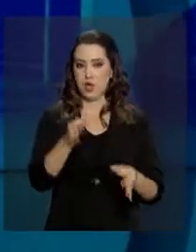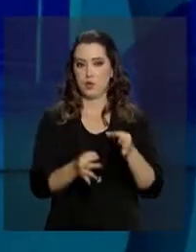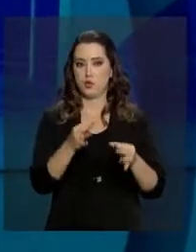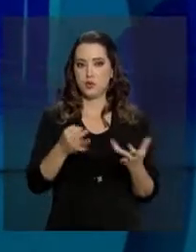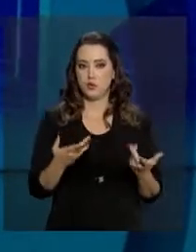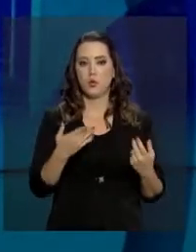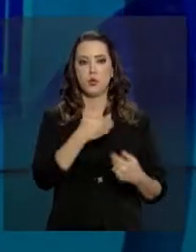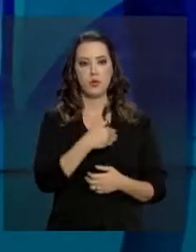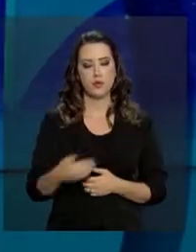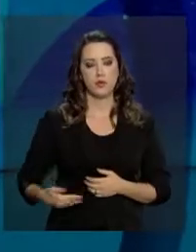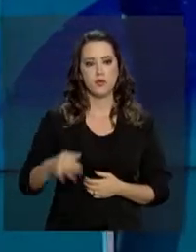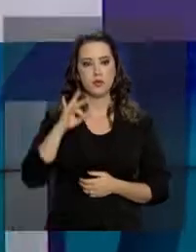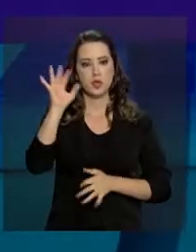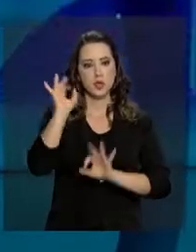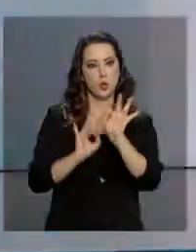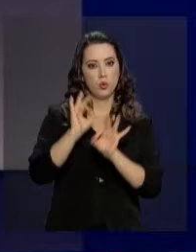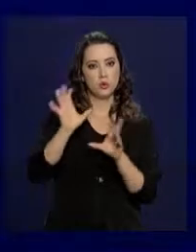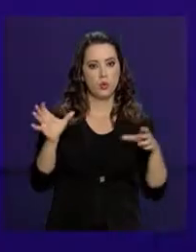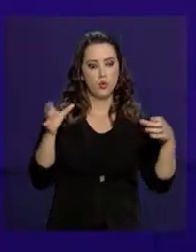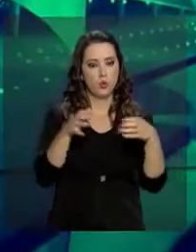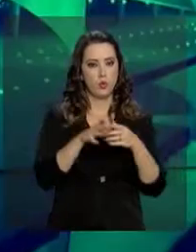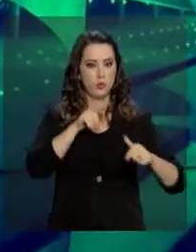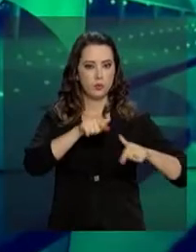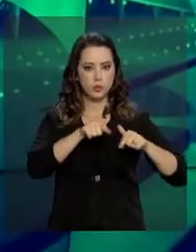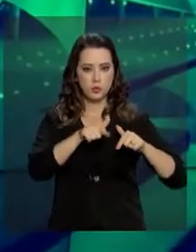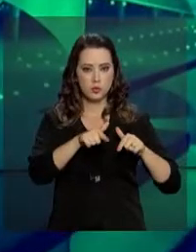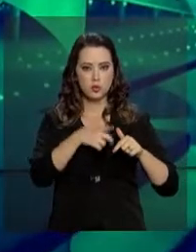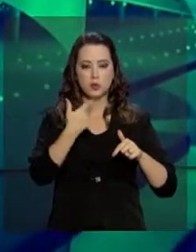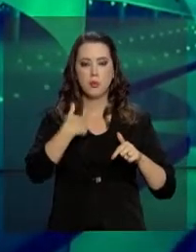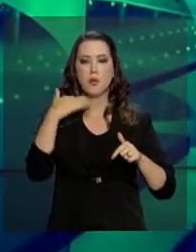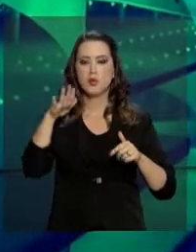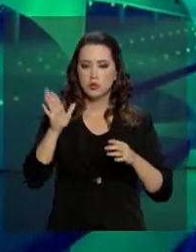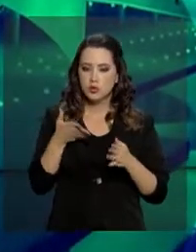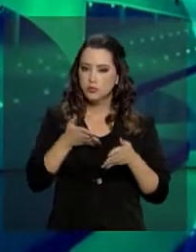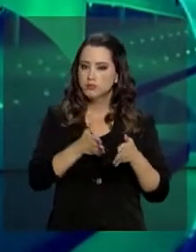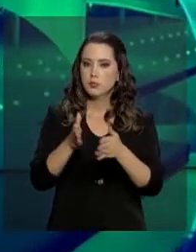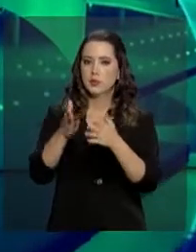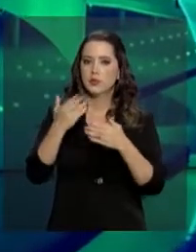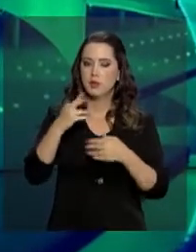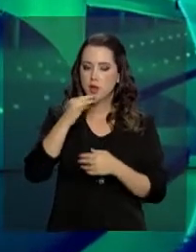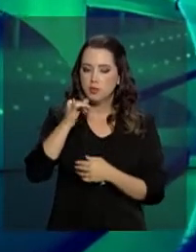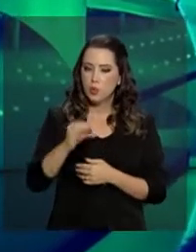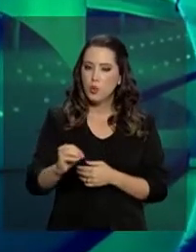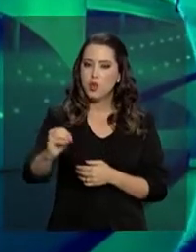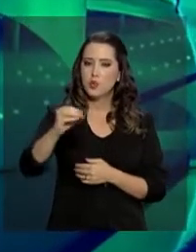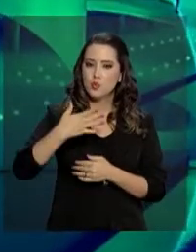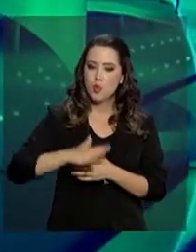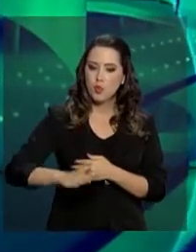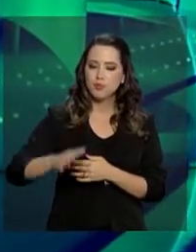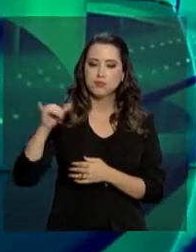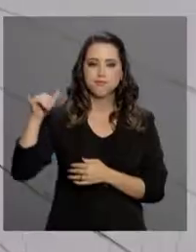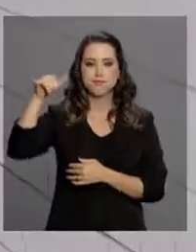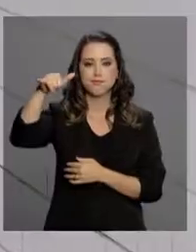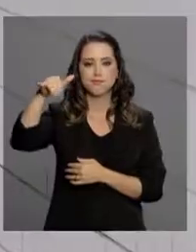necessárias, o governo federal organizou uma grande operação que já ganhou as ruas, os rios e os ares do país.